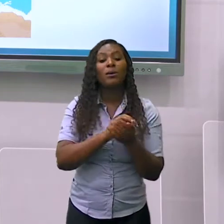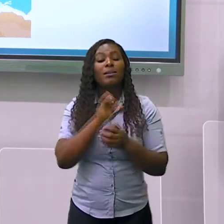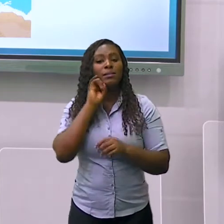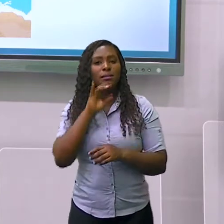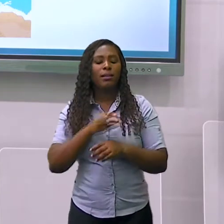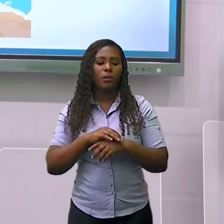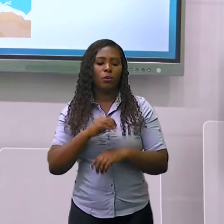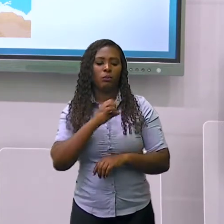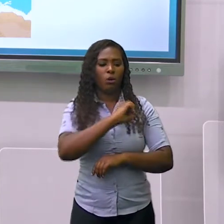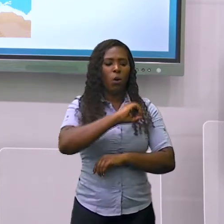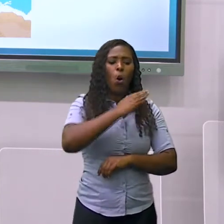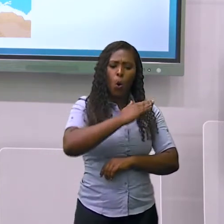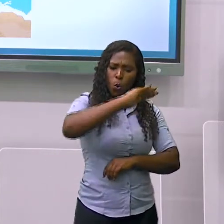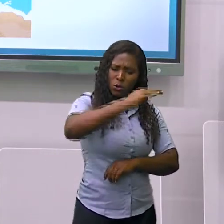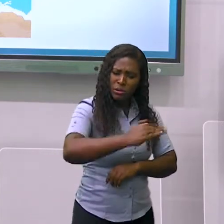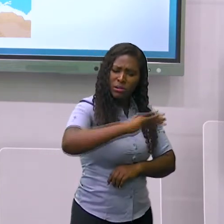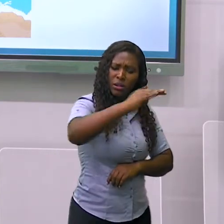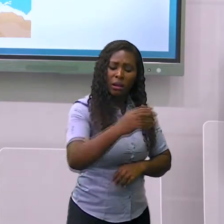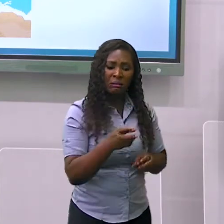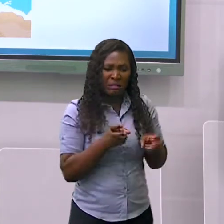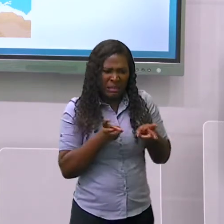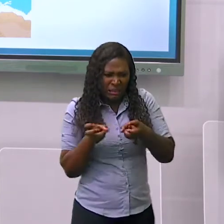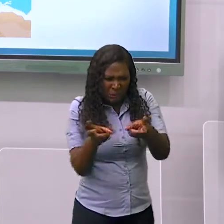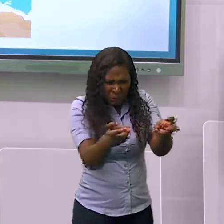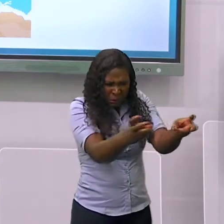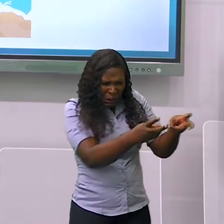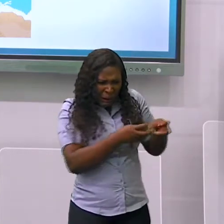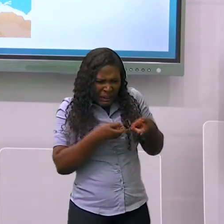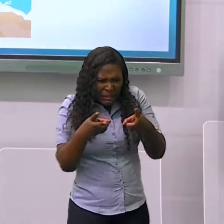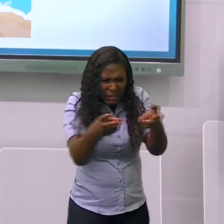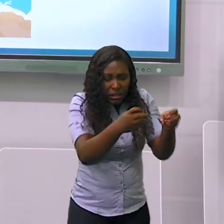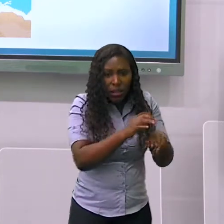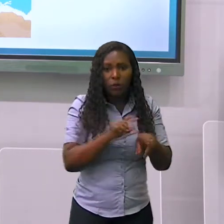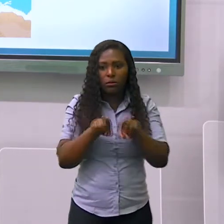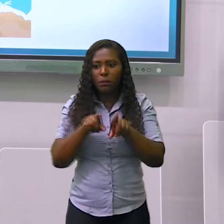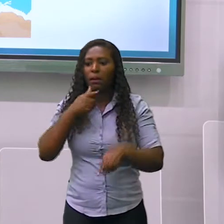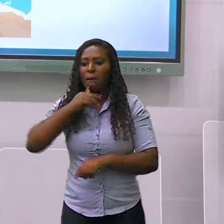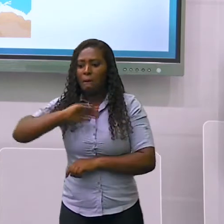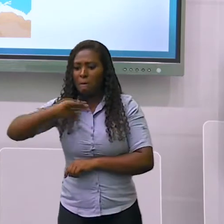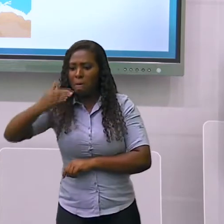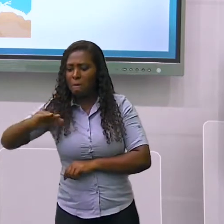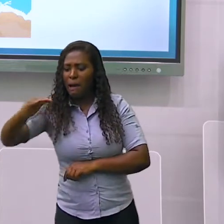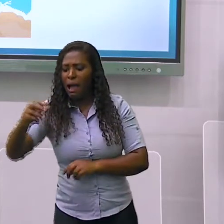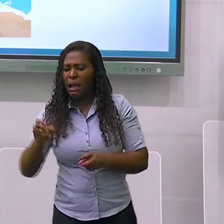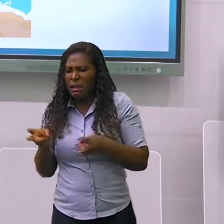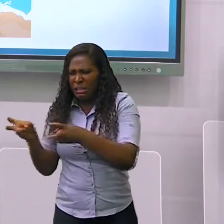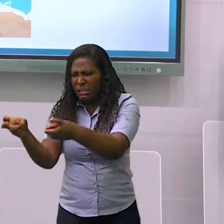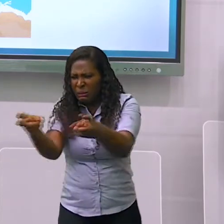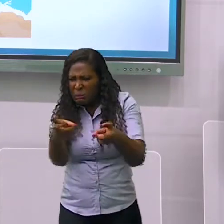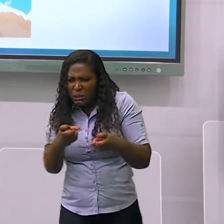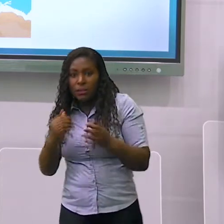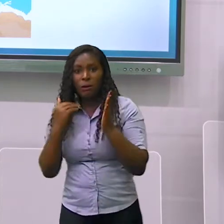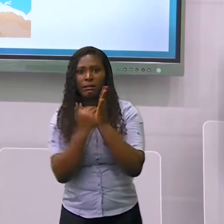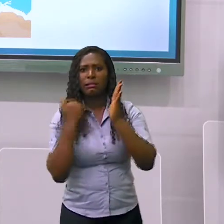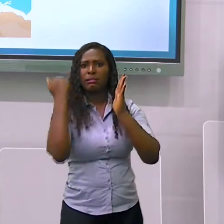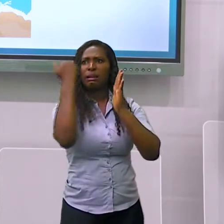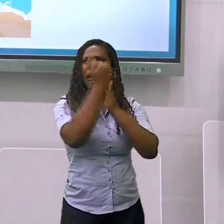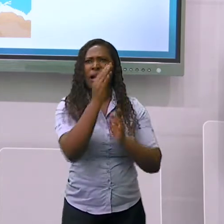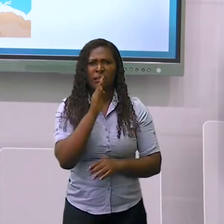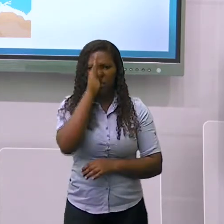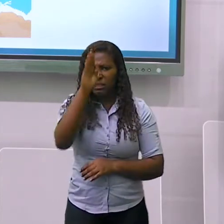e exploração dos mares e oceanos? Quais os impactos ambientais que estas